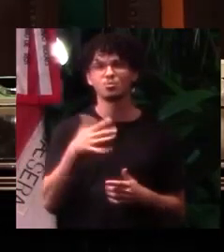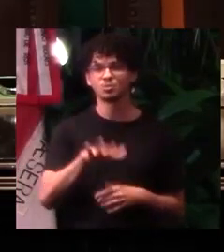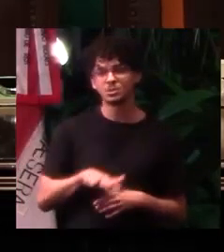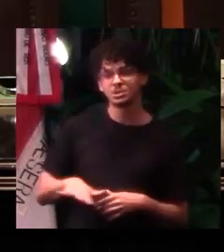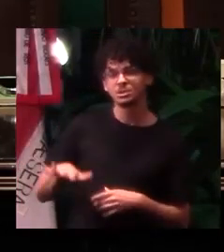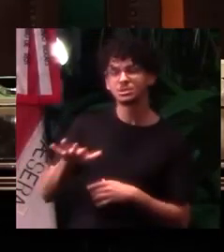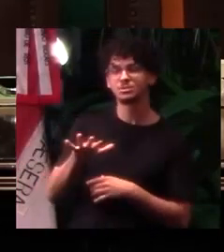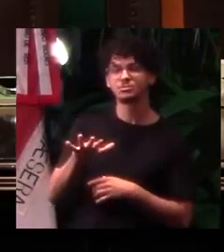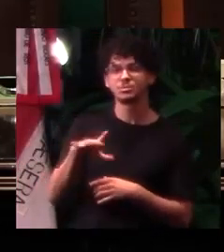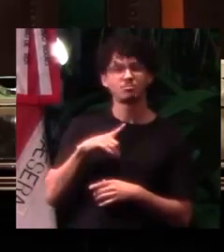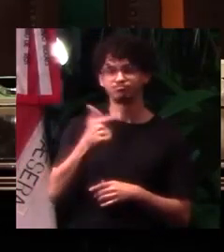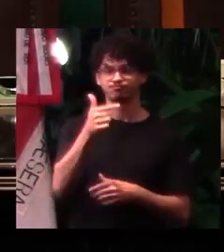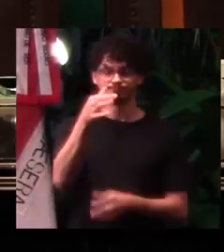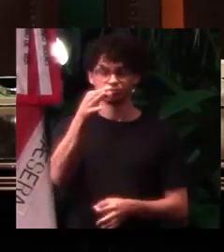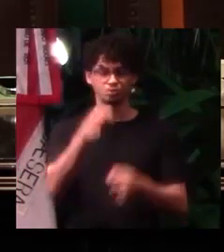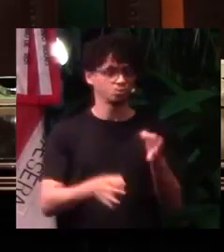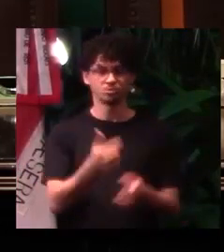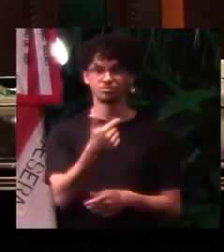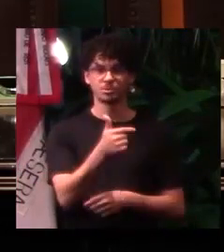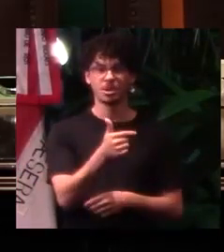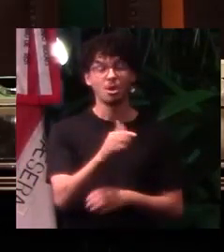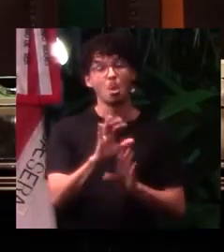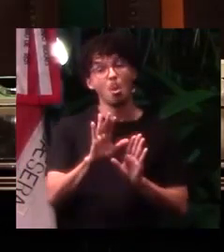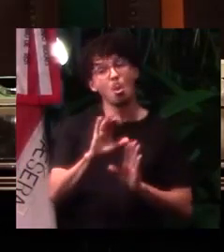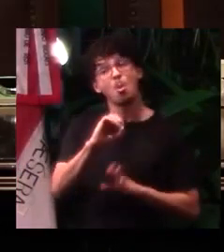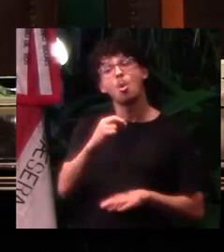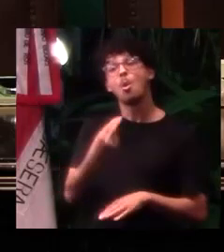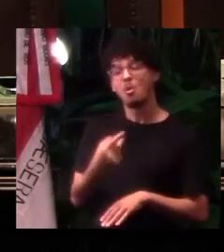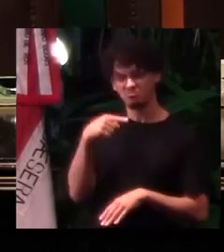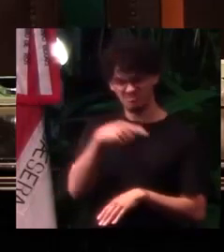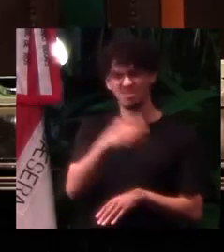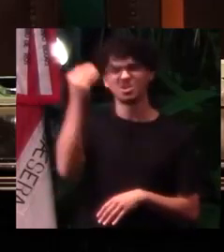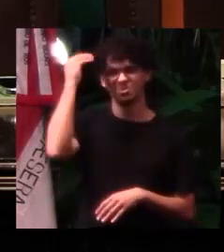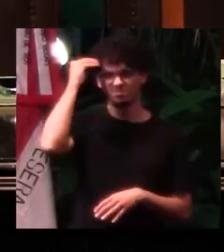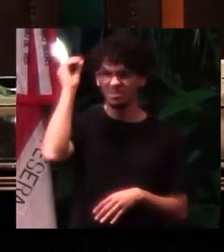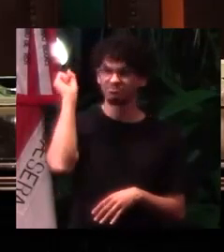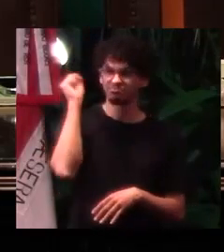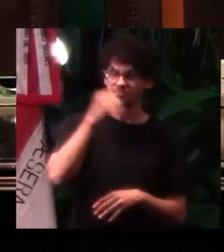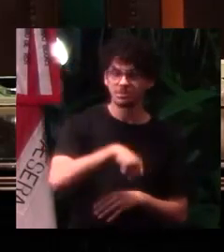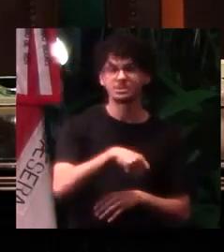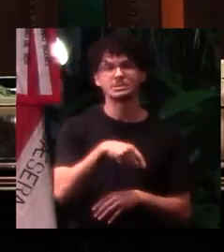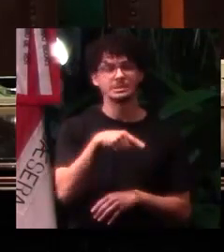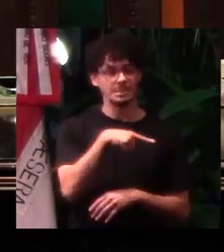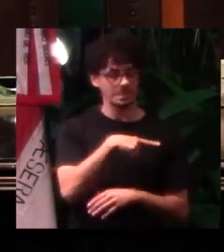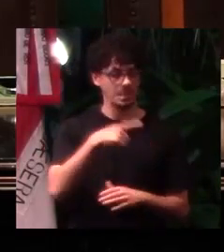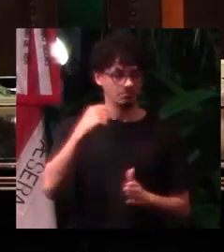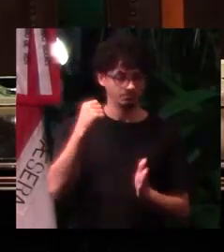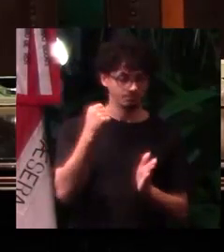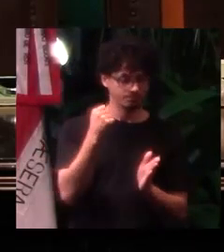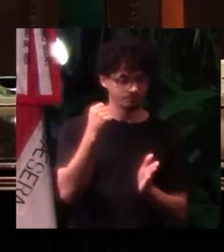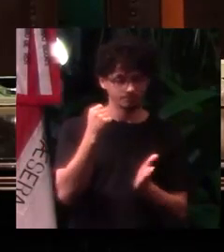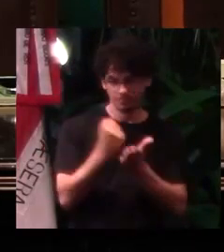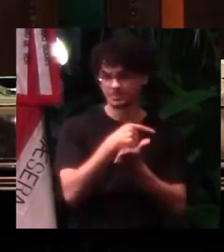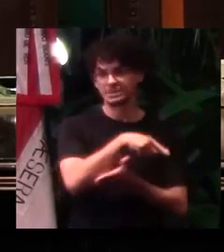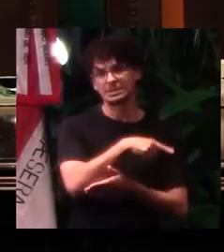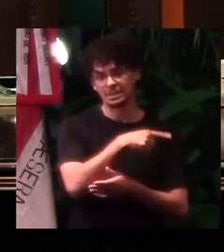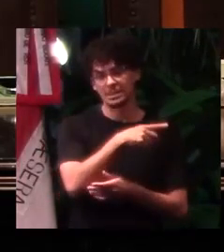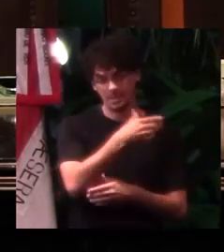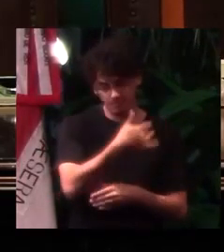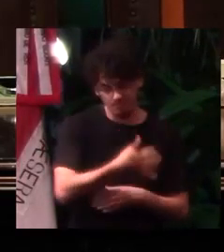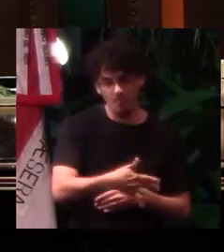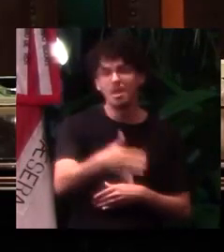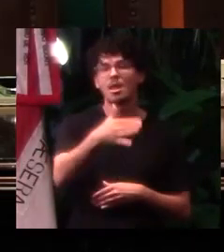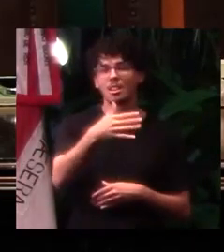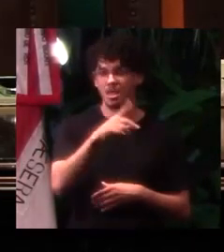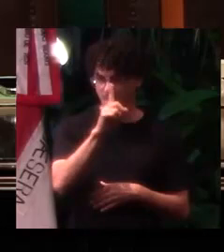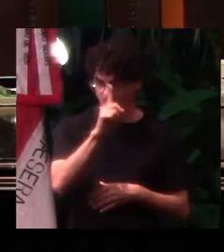a um tribunal injusto? Ou será que ele é culpado e a pena que ele sofre no processo